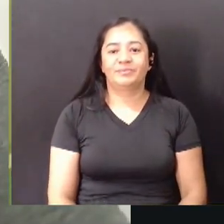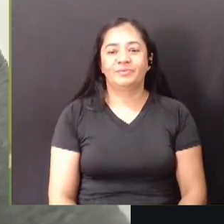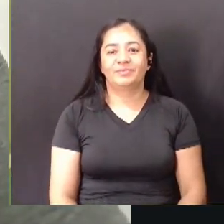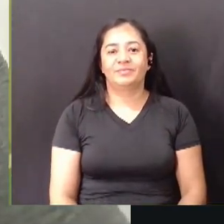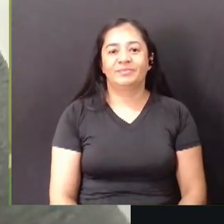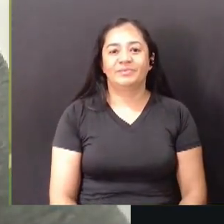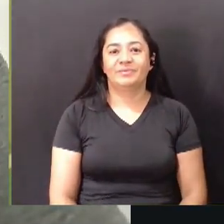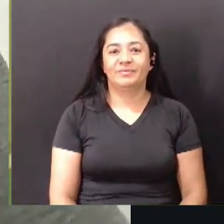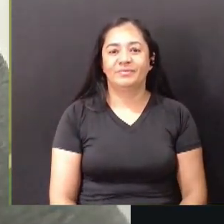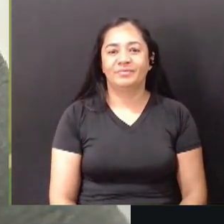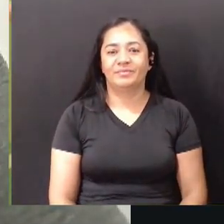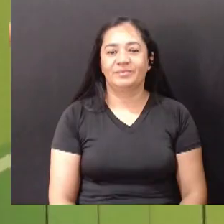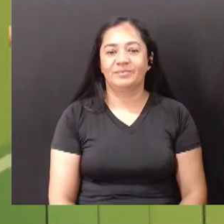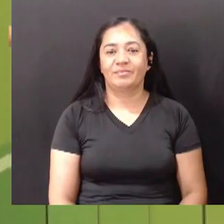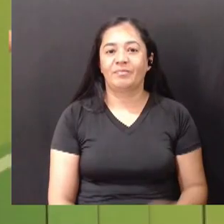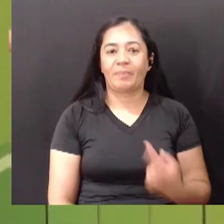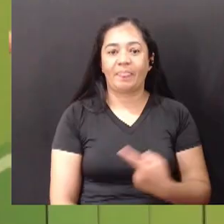eles.